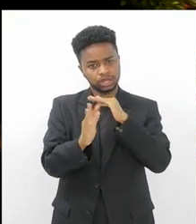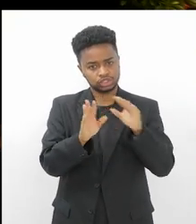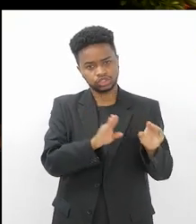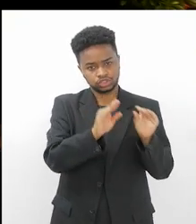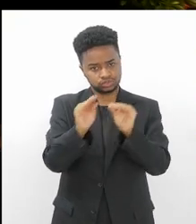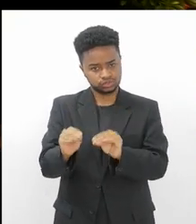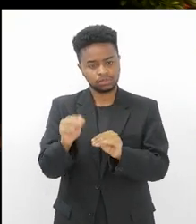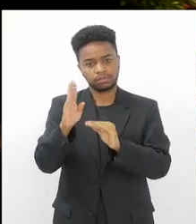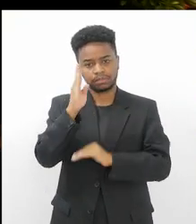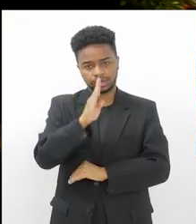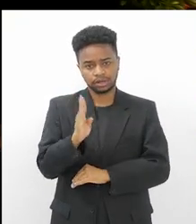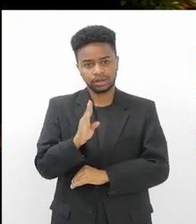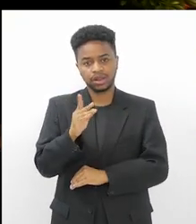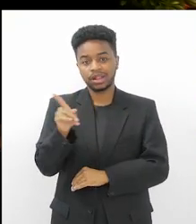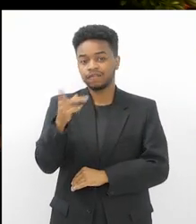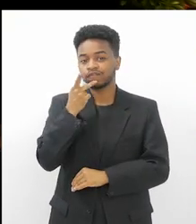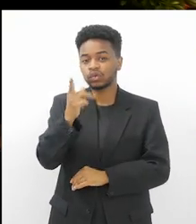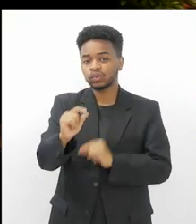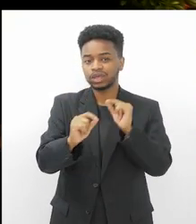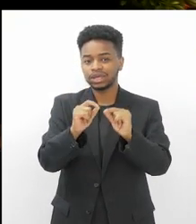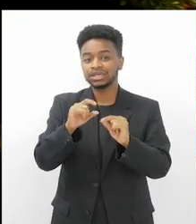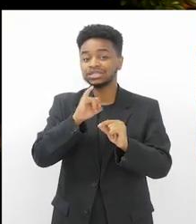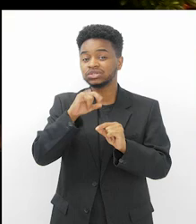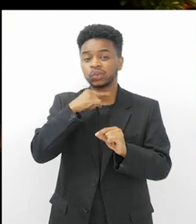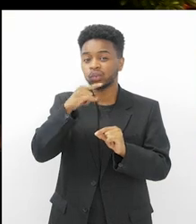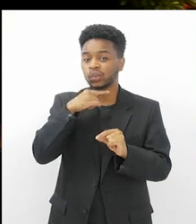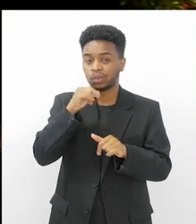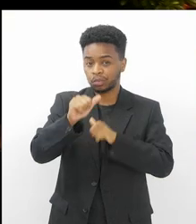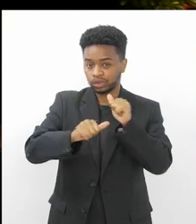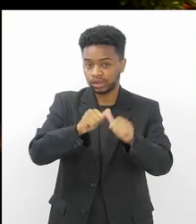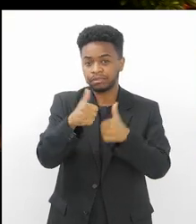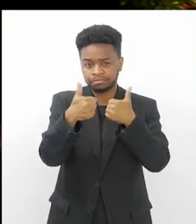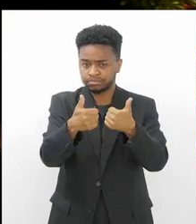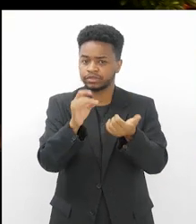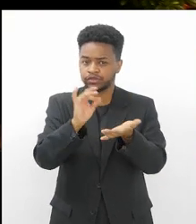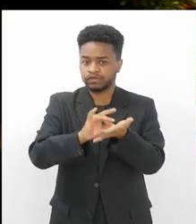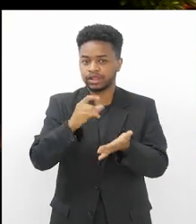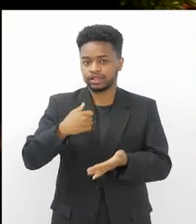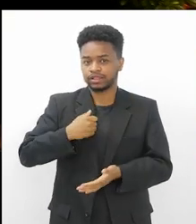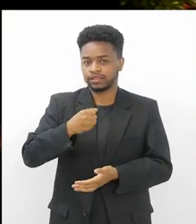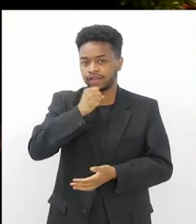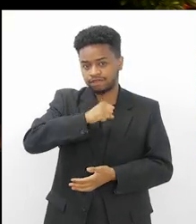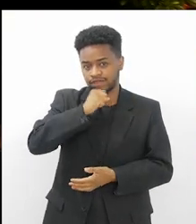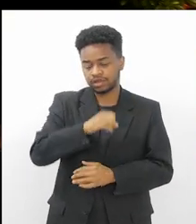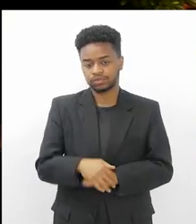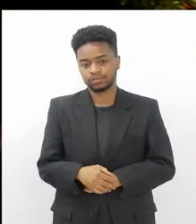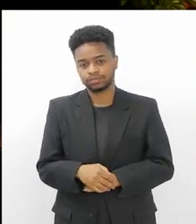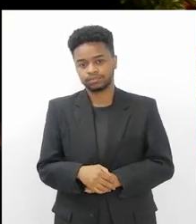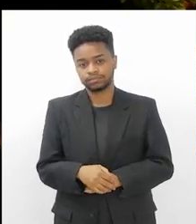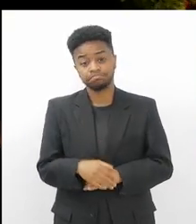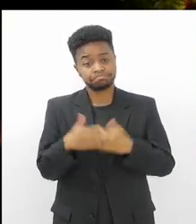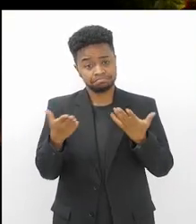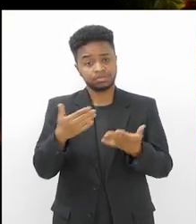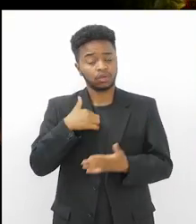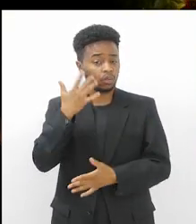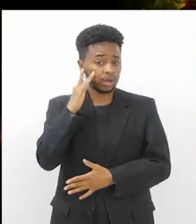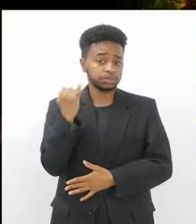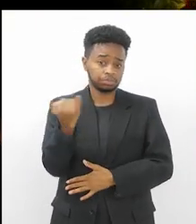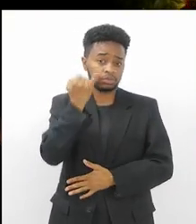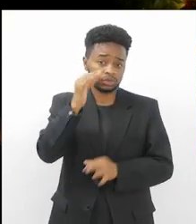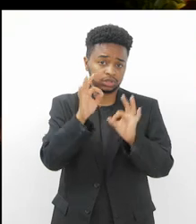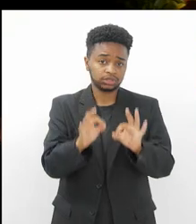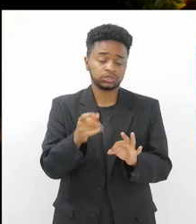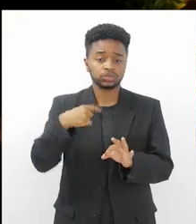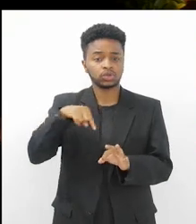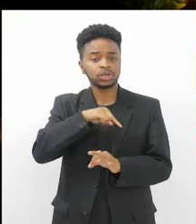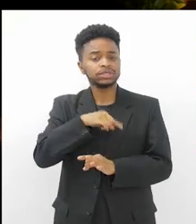imigrante, chegou aqui no Brasil. Ele dizia que quando você não é mais capaz de mudar, aí sim você está velho. Então, eu acho que isso é uma coisa